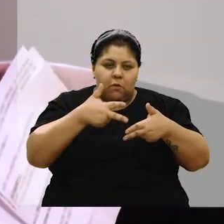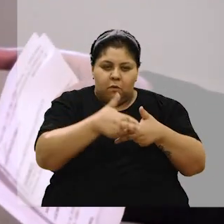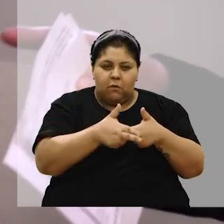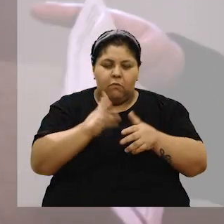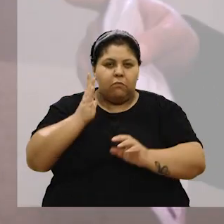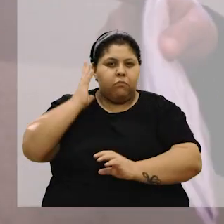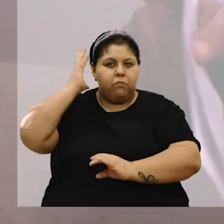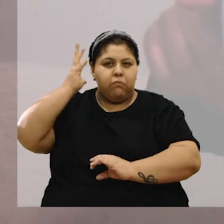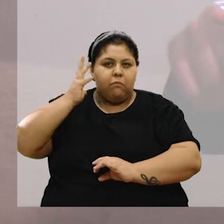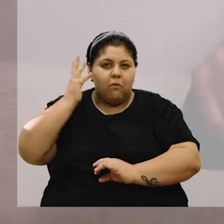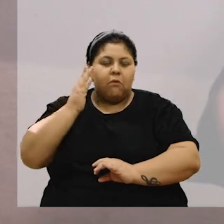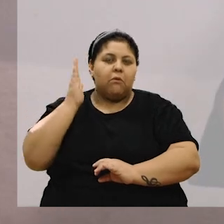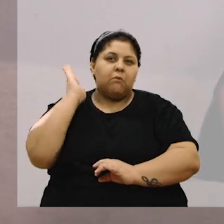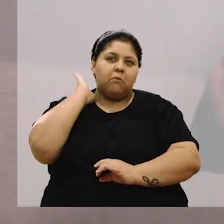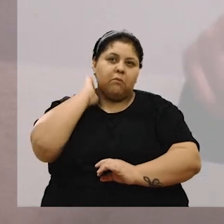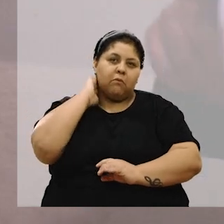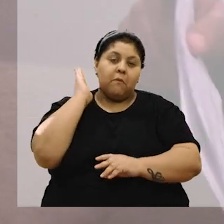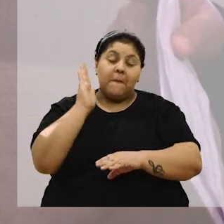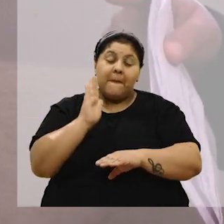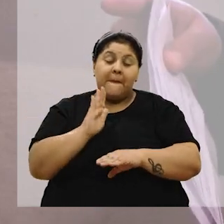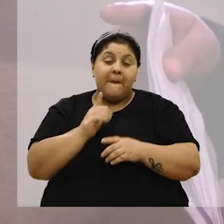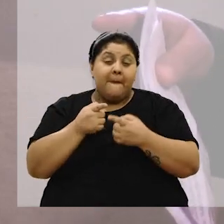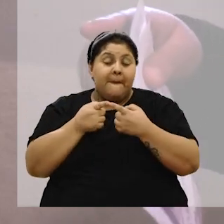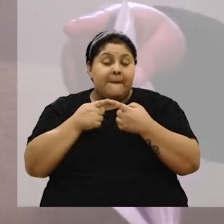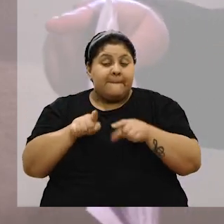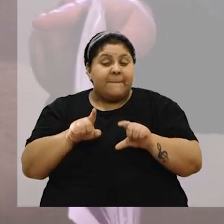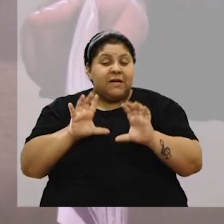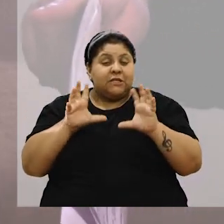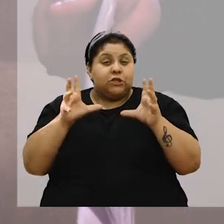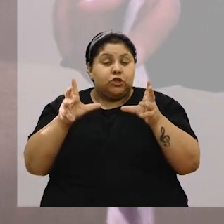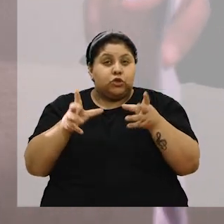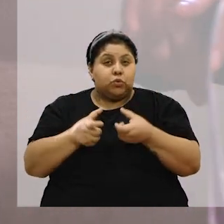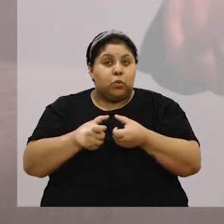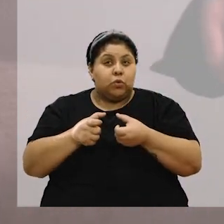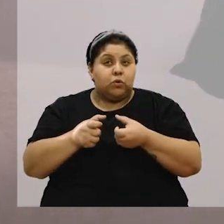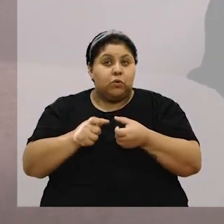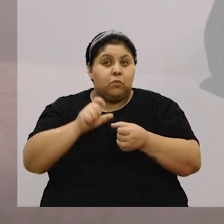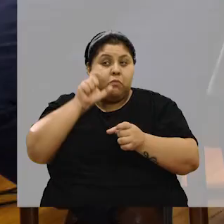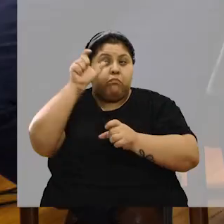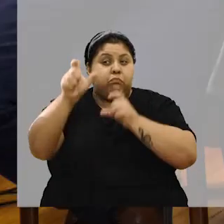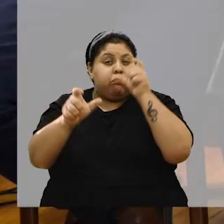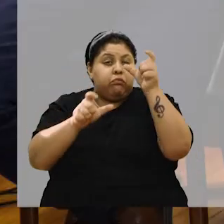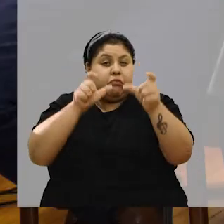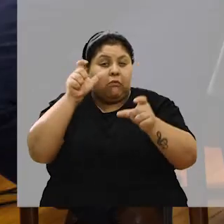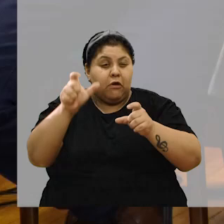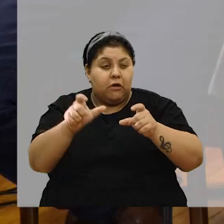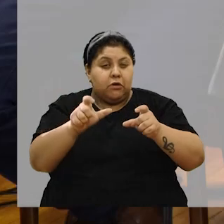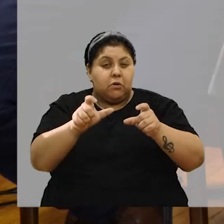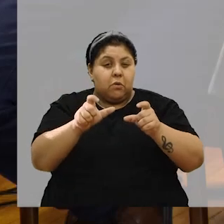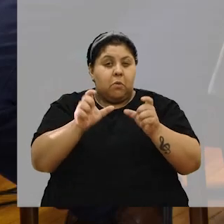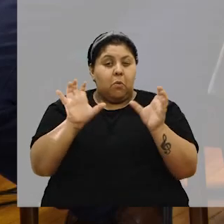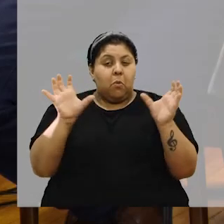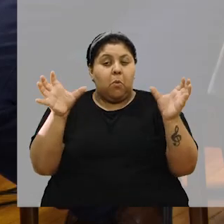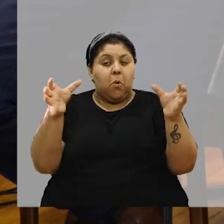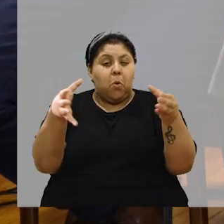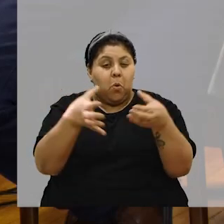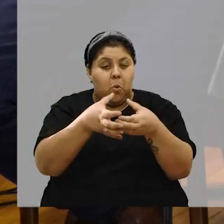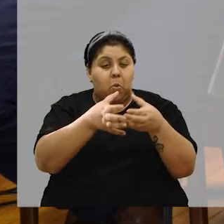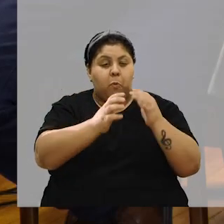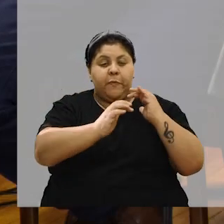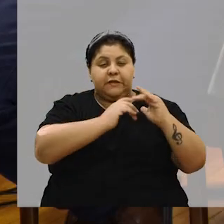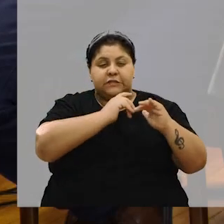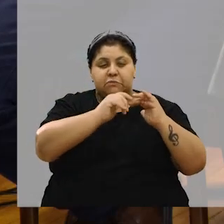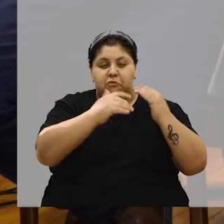os lançamentos, as palestras, os bate-papos, mas há toda uma rede que se movimenta